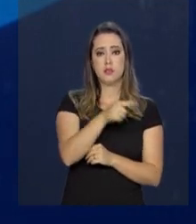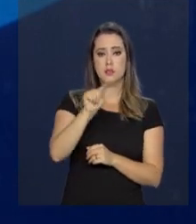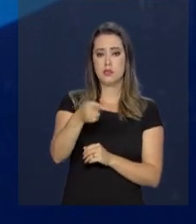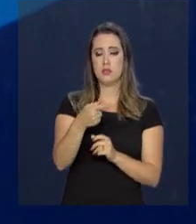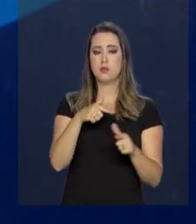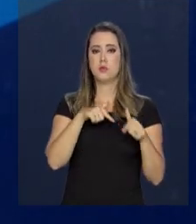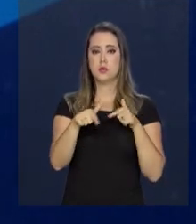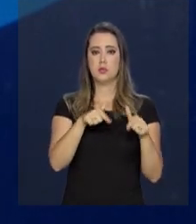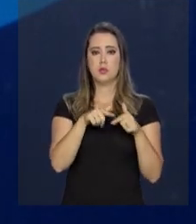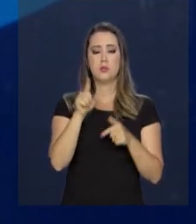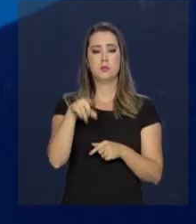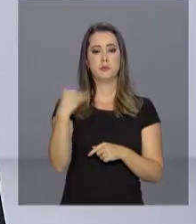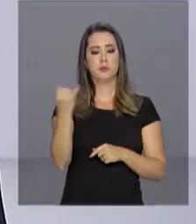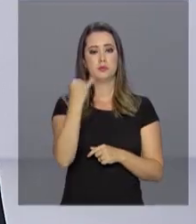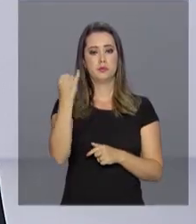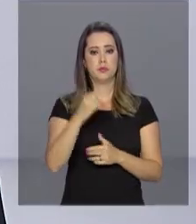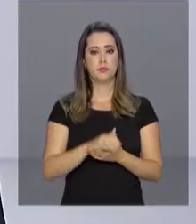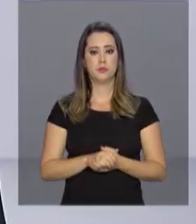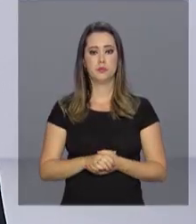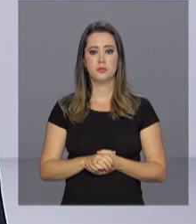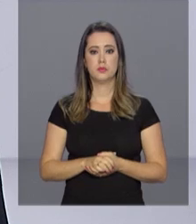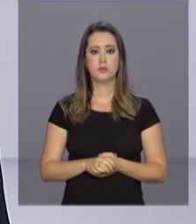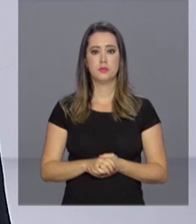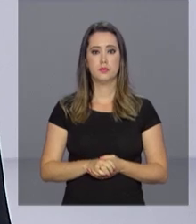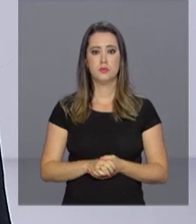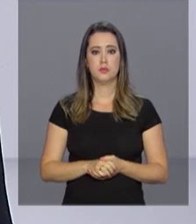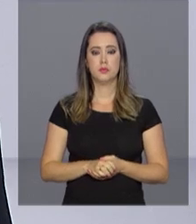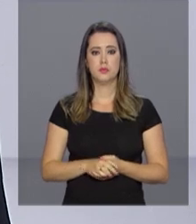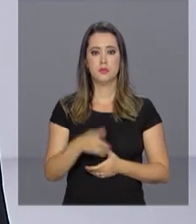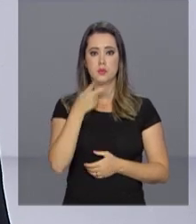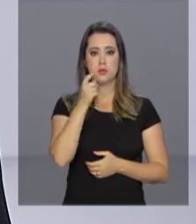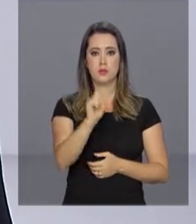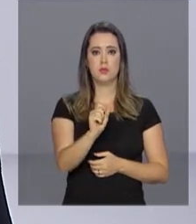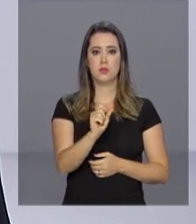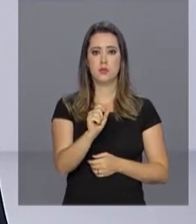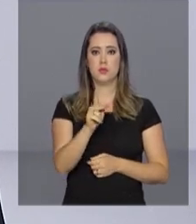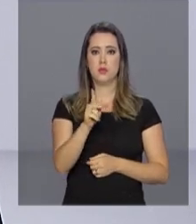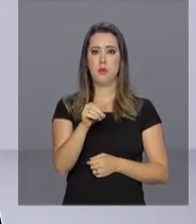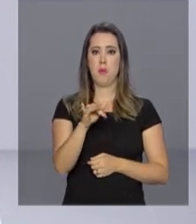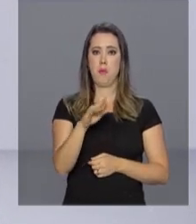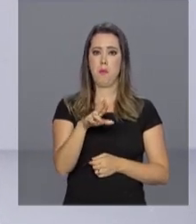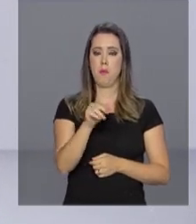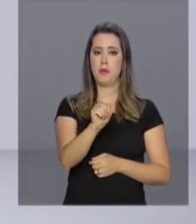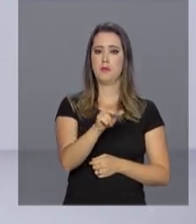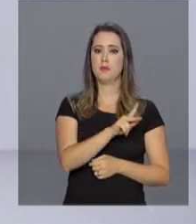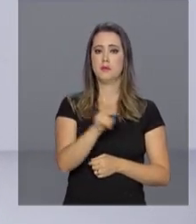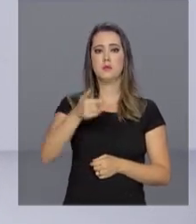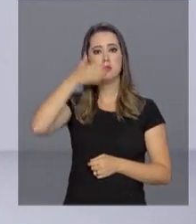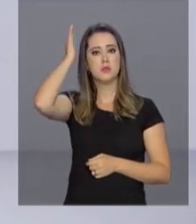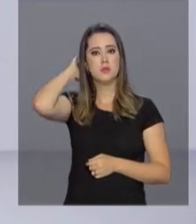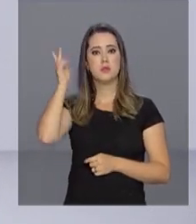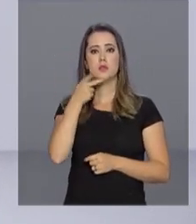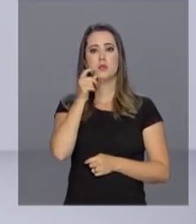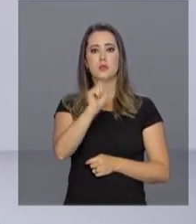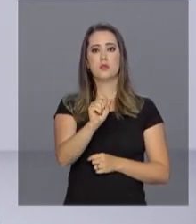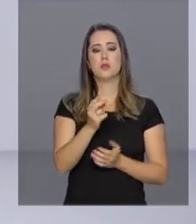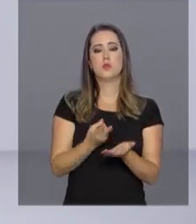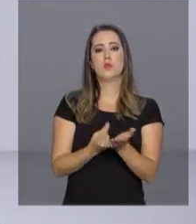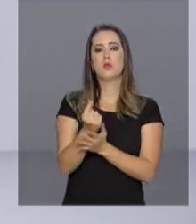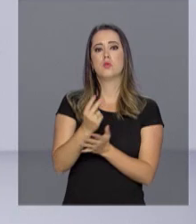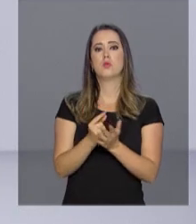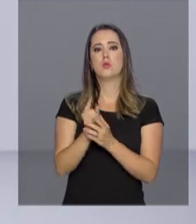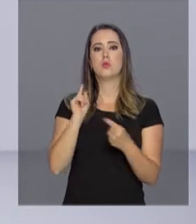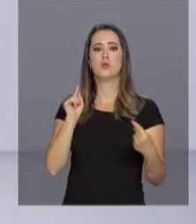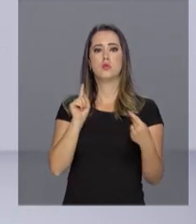que é uma coisa disso e ainda em parnaíba o presidente michel temer falou sobre os recursos